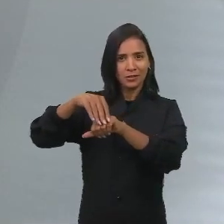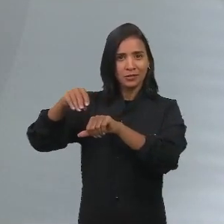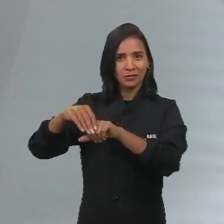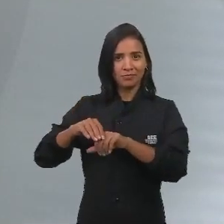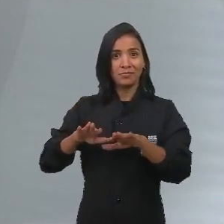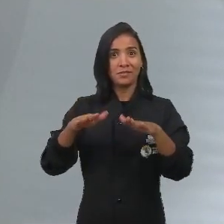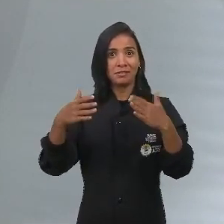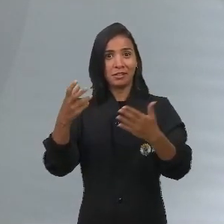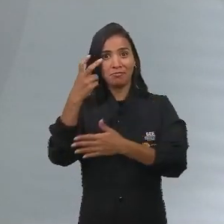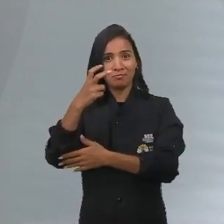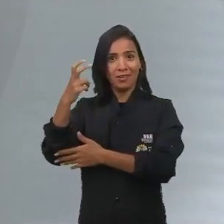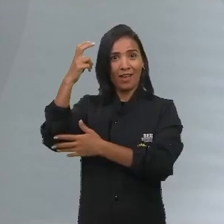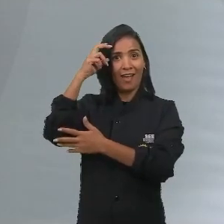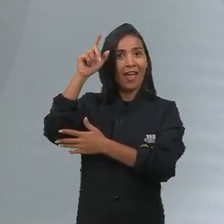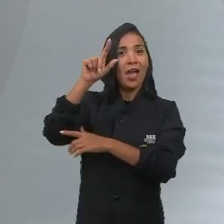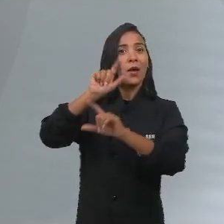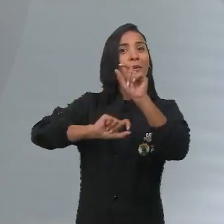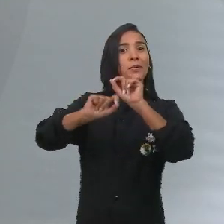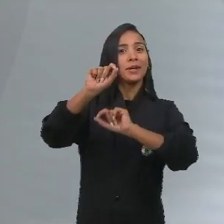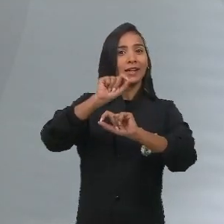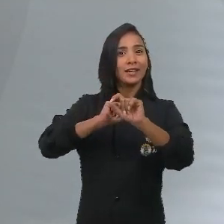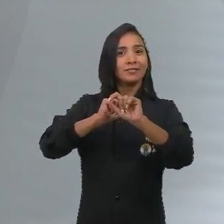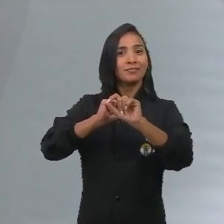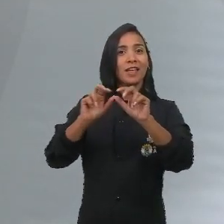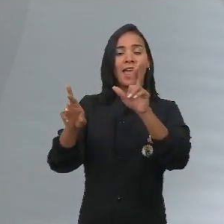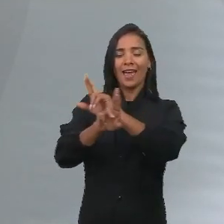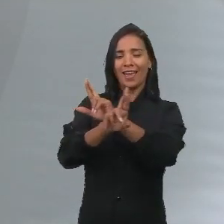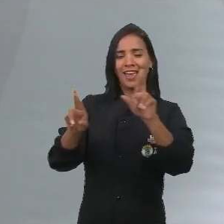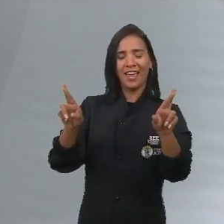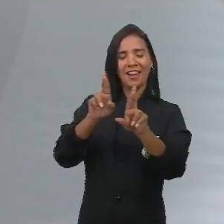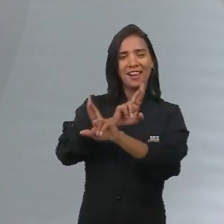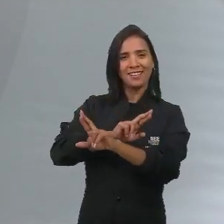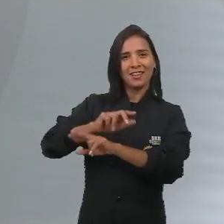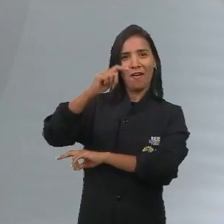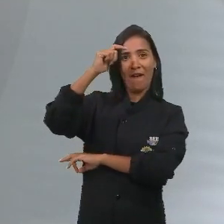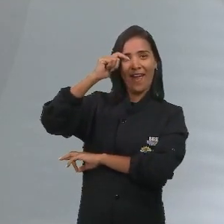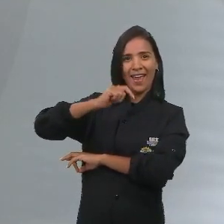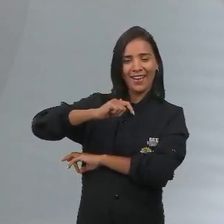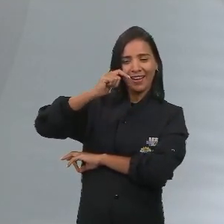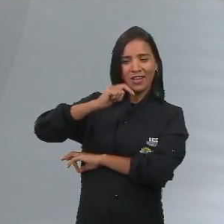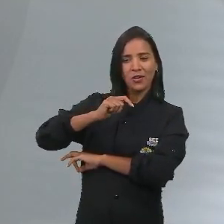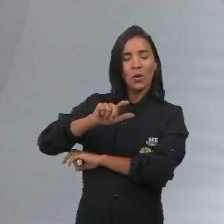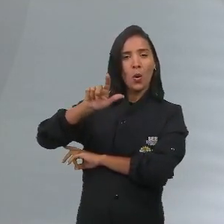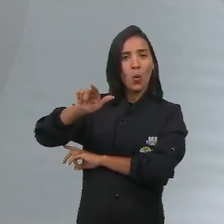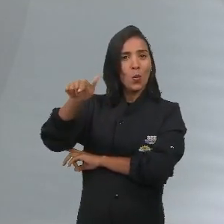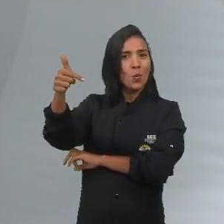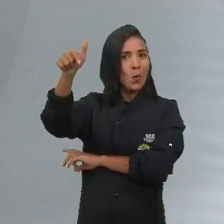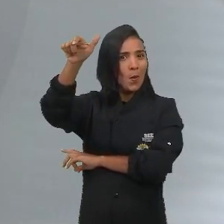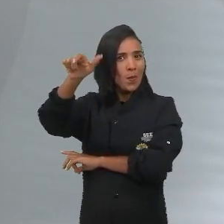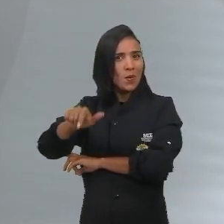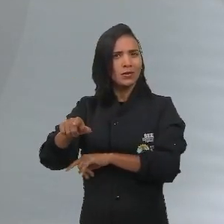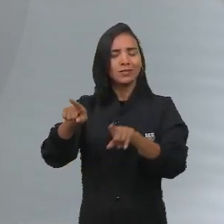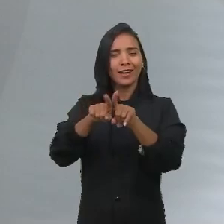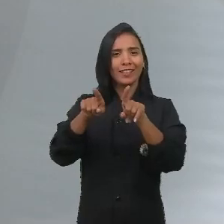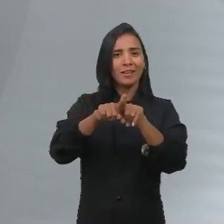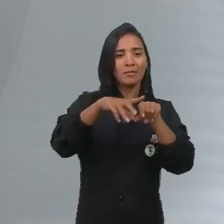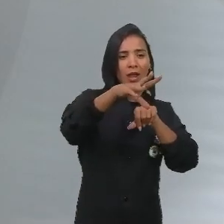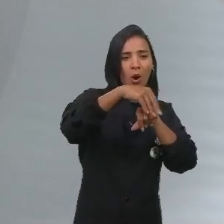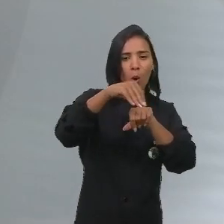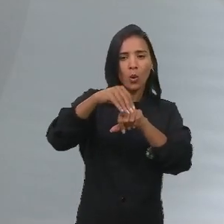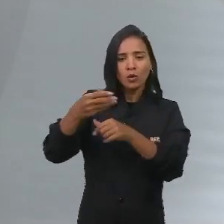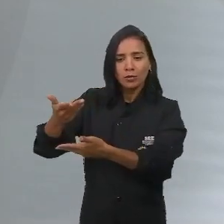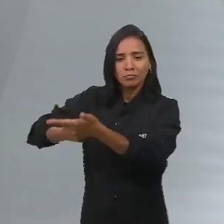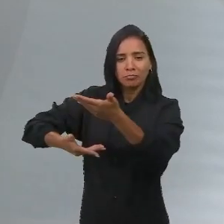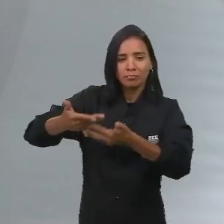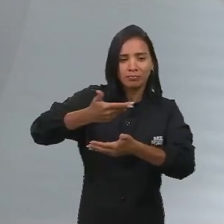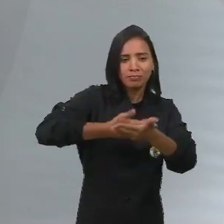Inter de saberes lembra tem a troca entre os indivíduos tem o saber tem o conhecimento que a gente tá fazendo esse intercâmbio